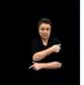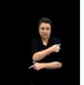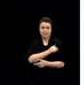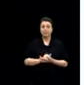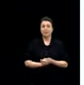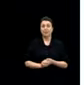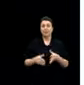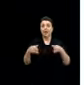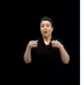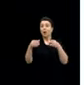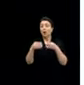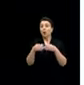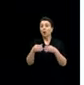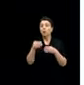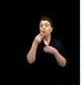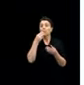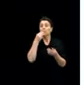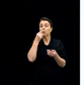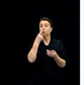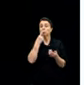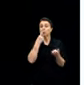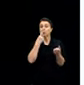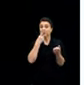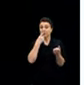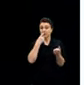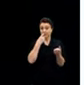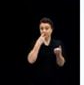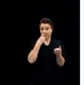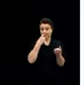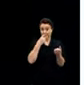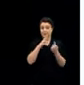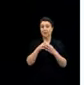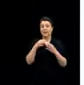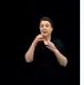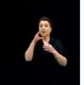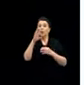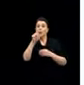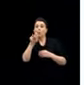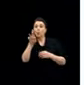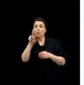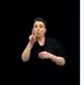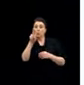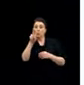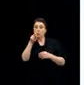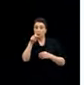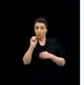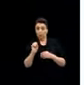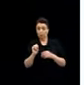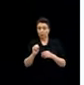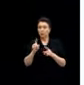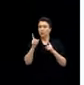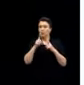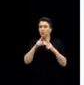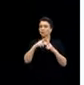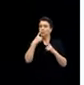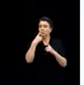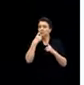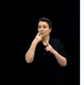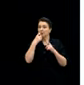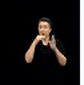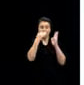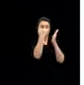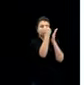Grupos sanguíneos. Vamos falar agora sobre grupos sanguíneos. Os tipos de sangue são classificados